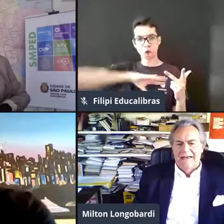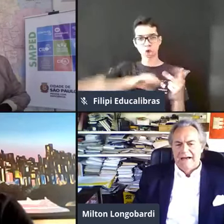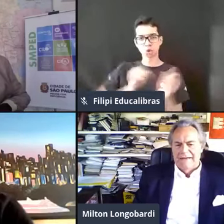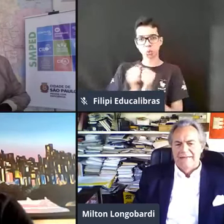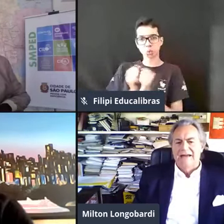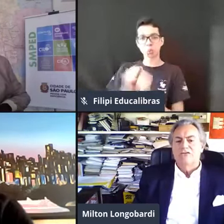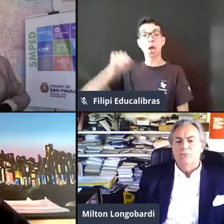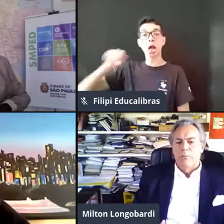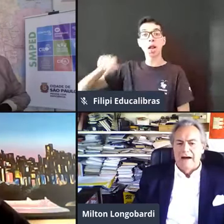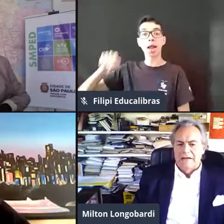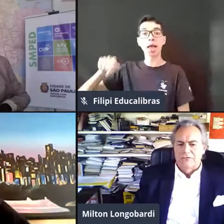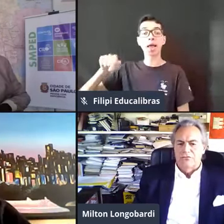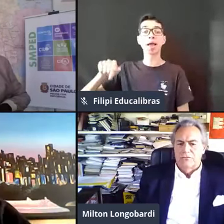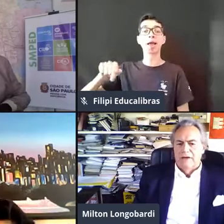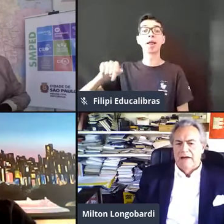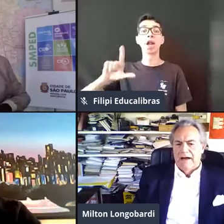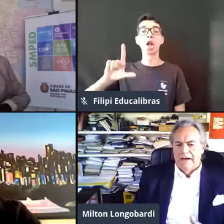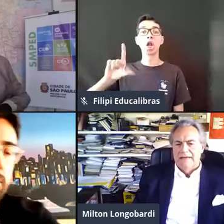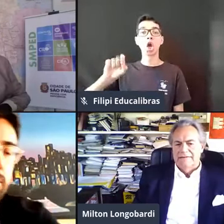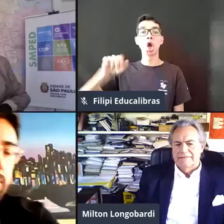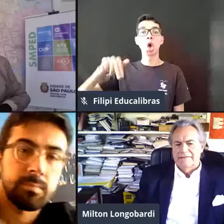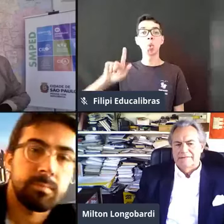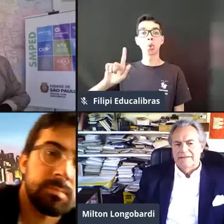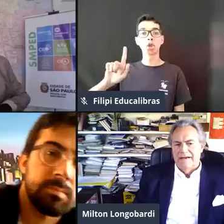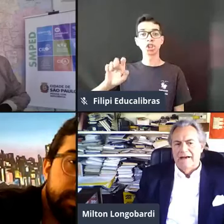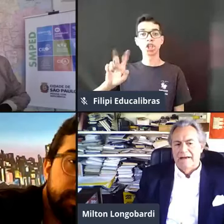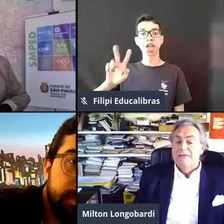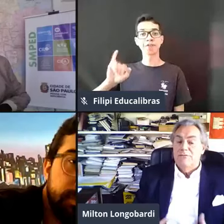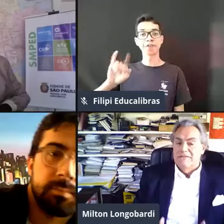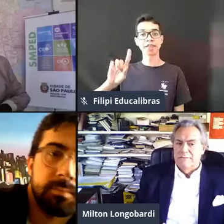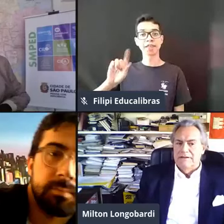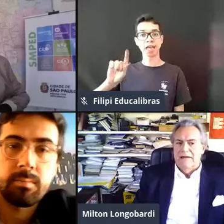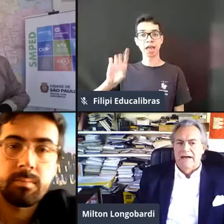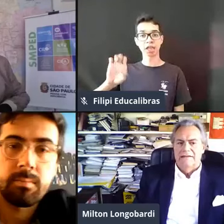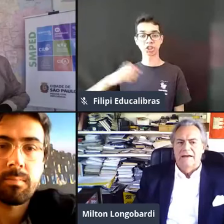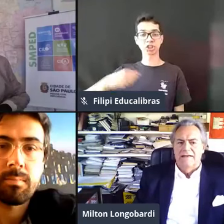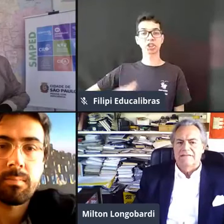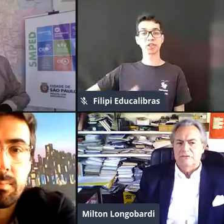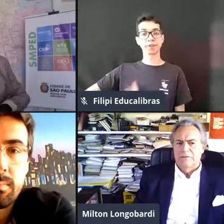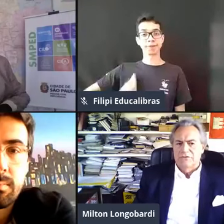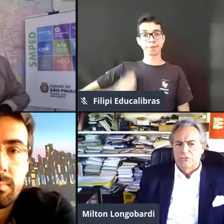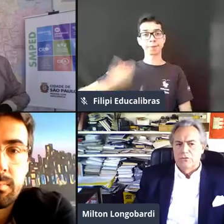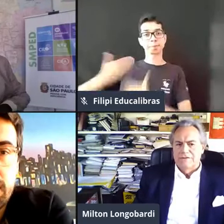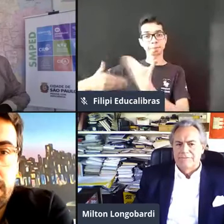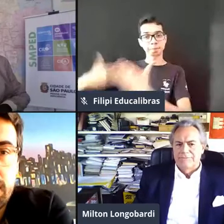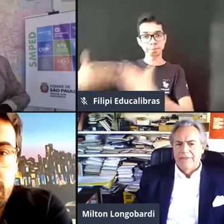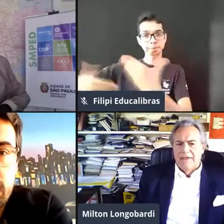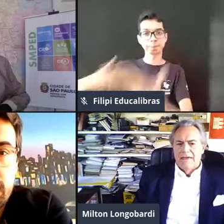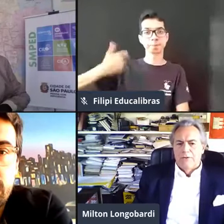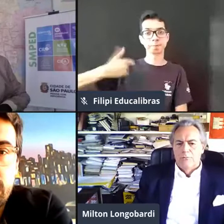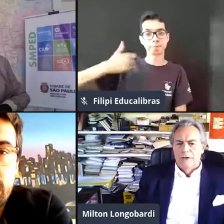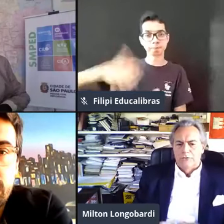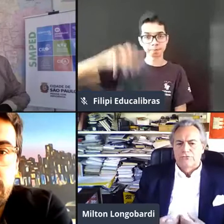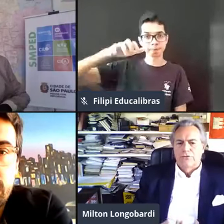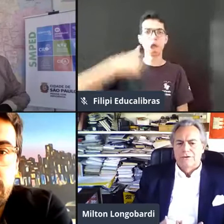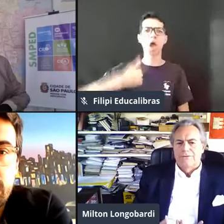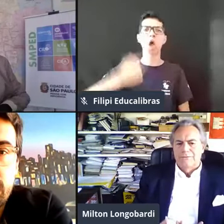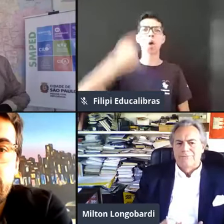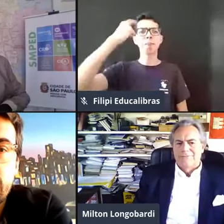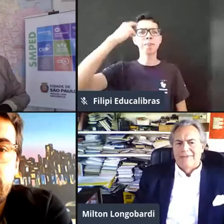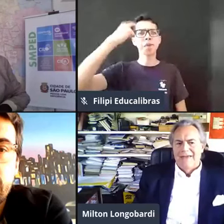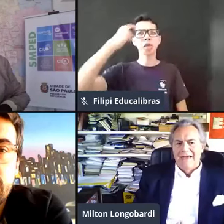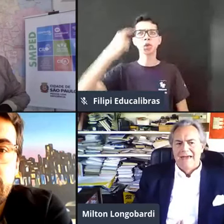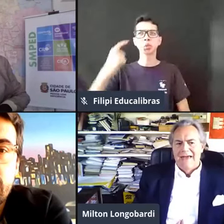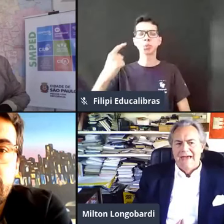começar a dar espaço a e visibilidade a essas pessoas. O meu